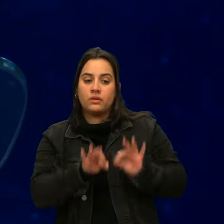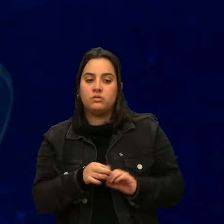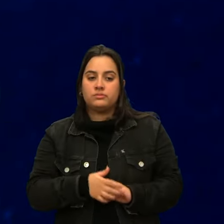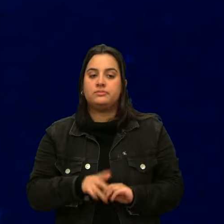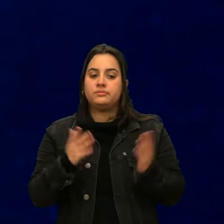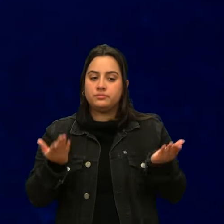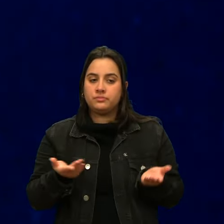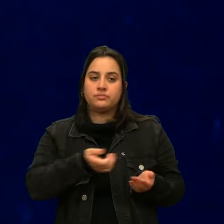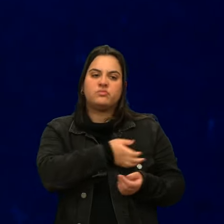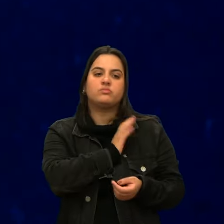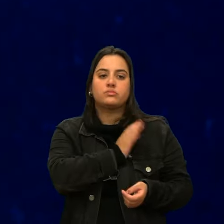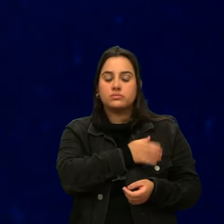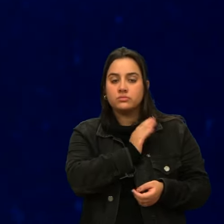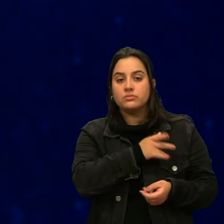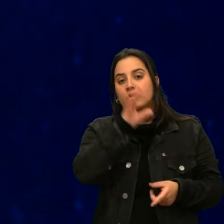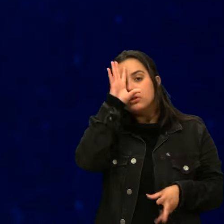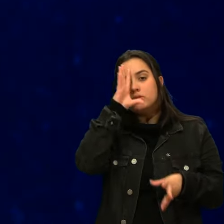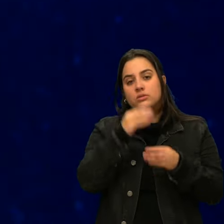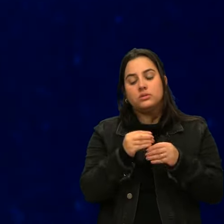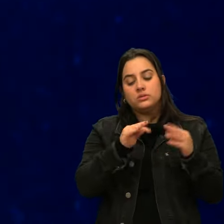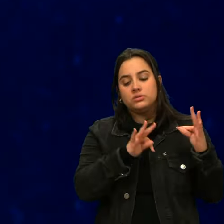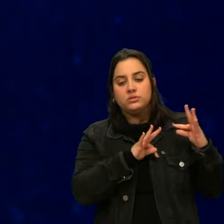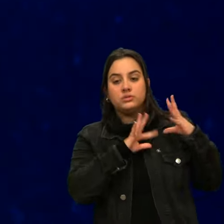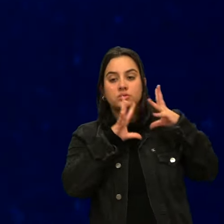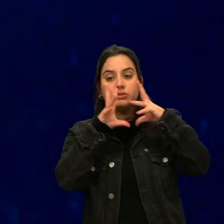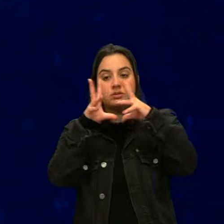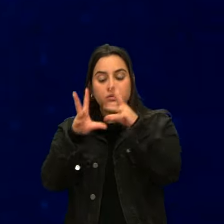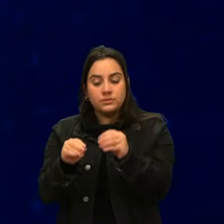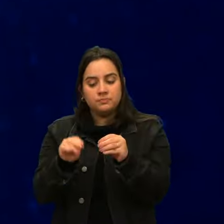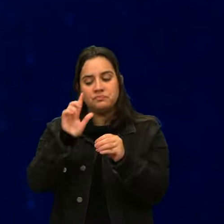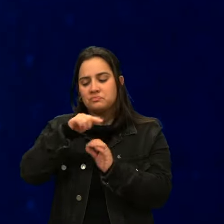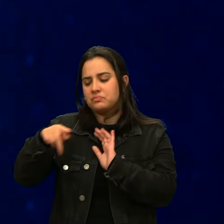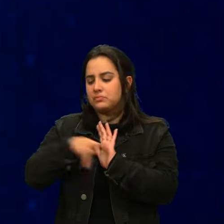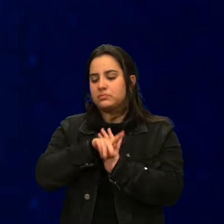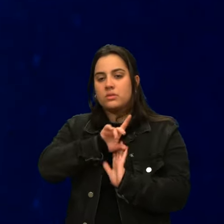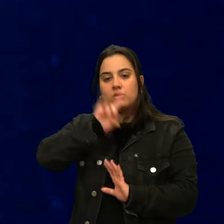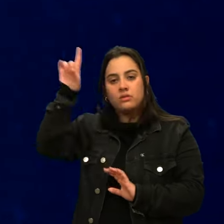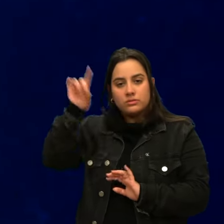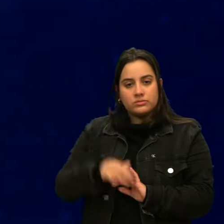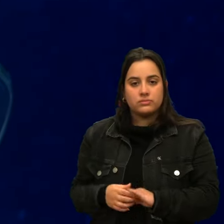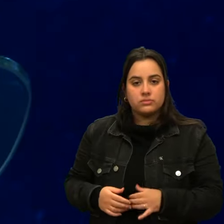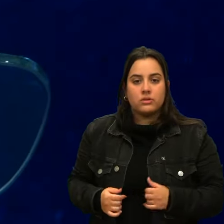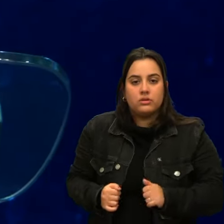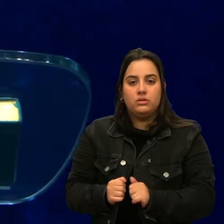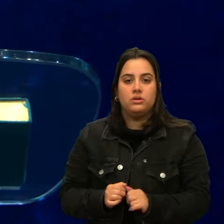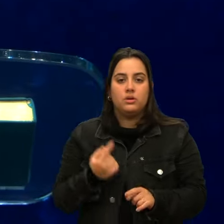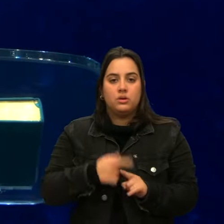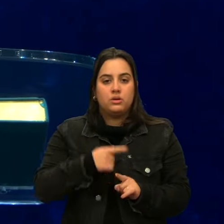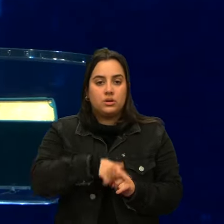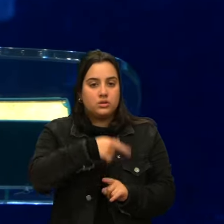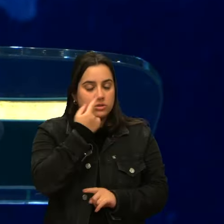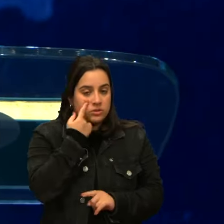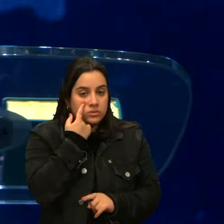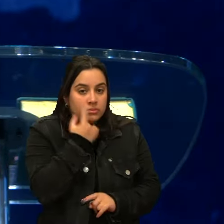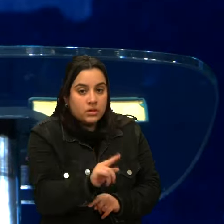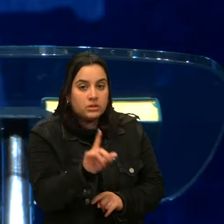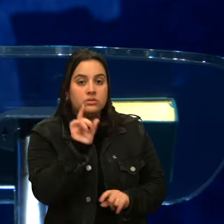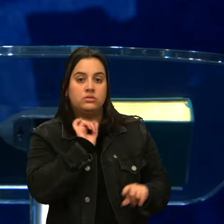coração que entendia que tudo pertencia ao Senhor, porque ela tinha descobrido uma alegria que por mais que o marido